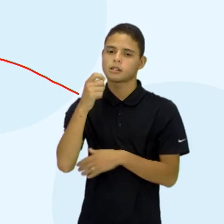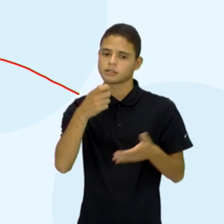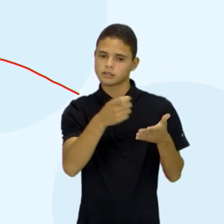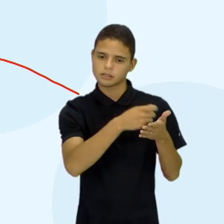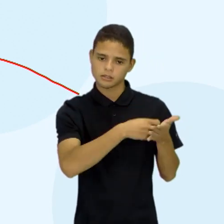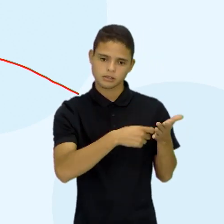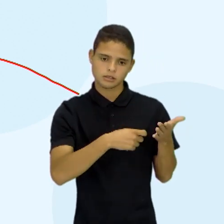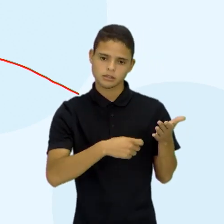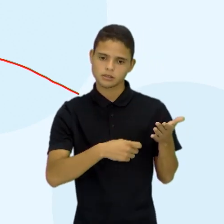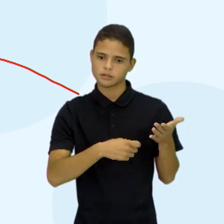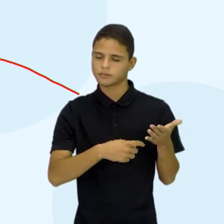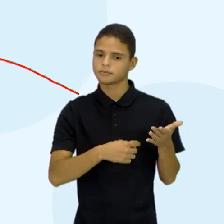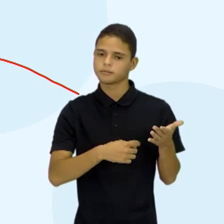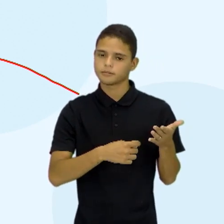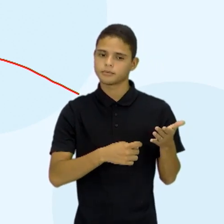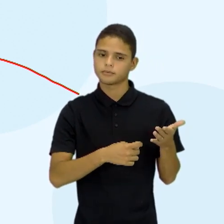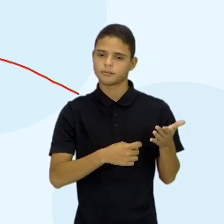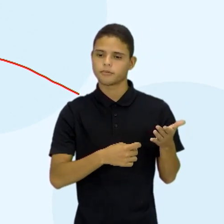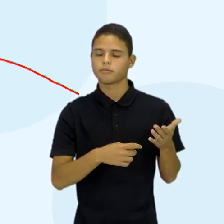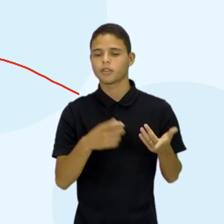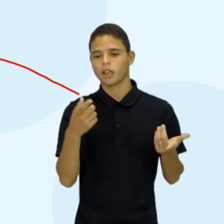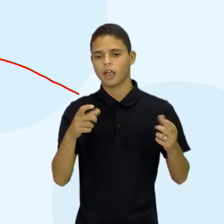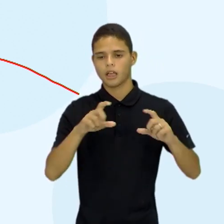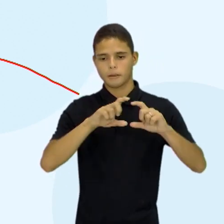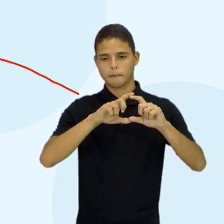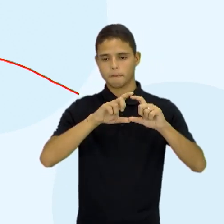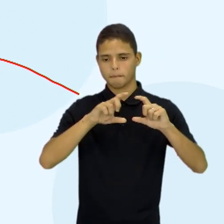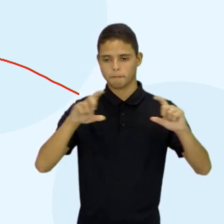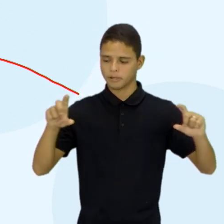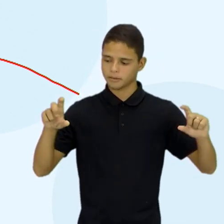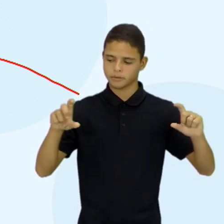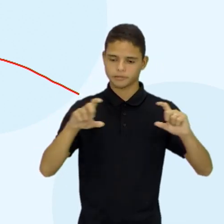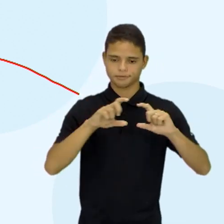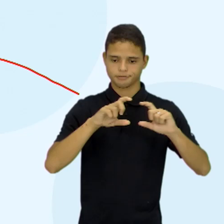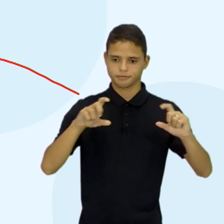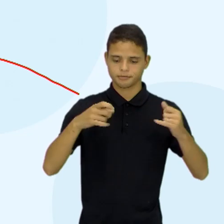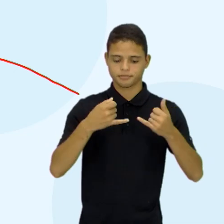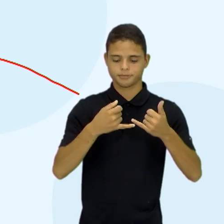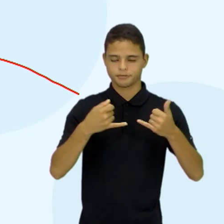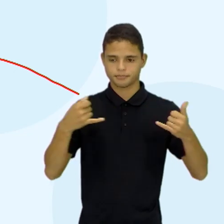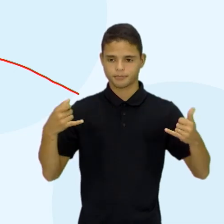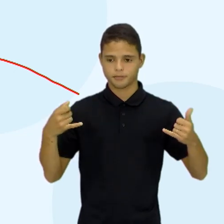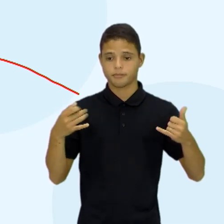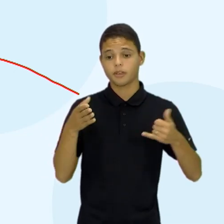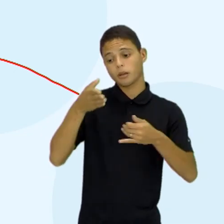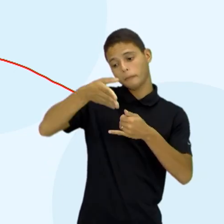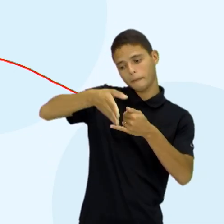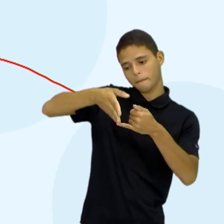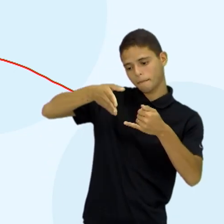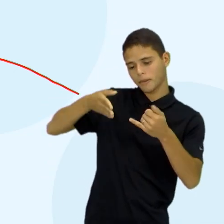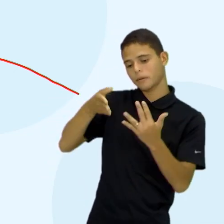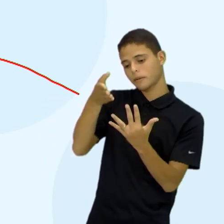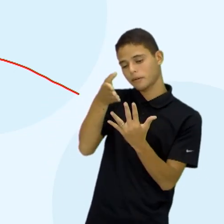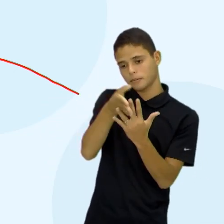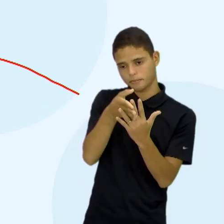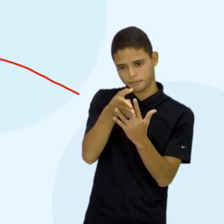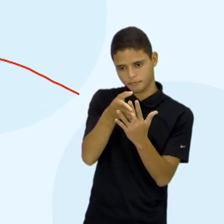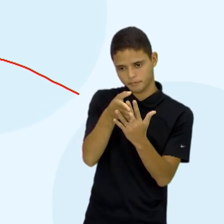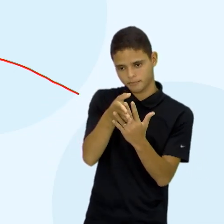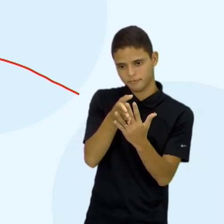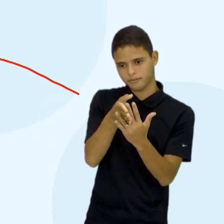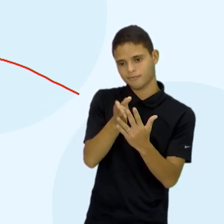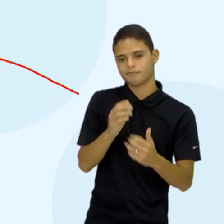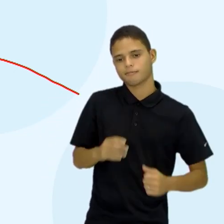uma linha aqui medir com a régua bonitinho e pegar metade de sua aqui ó metade da desse